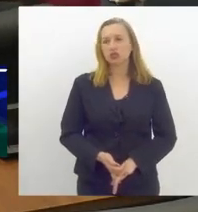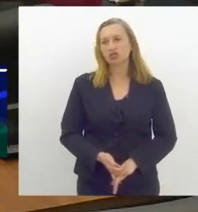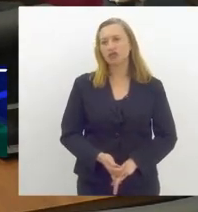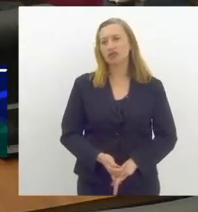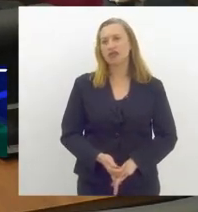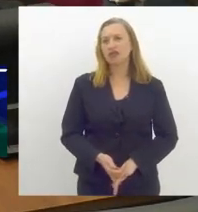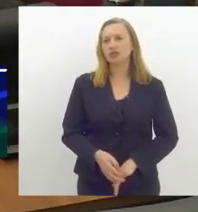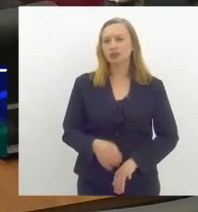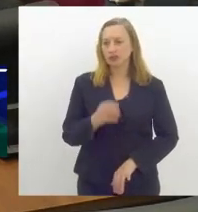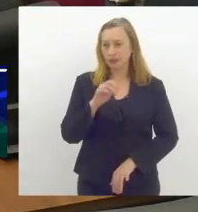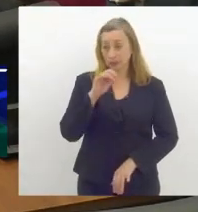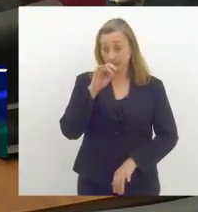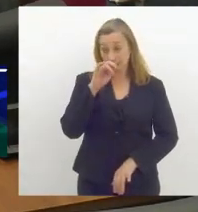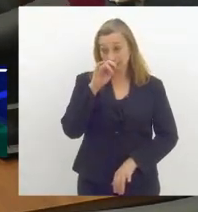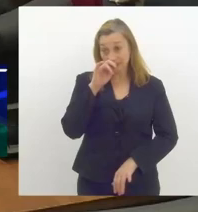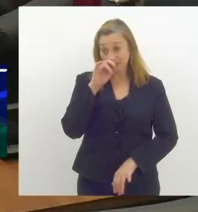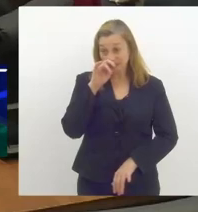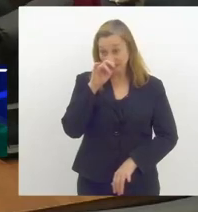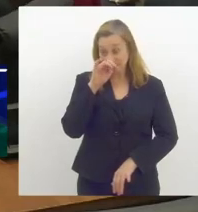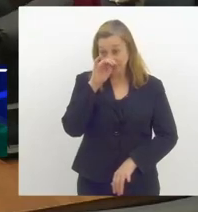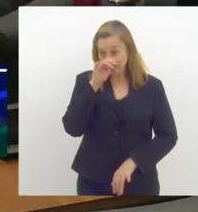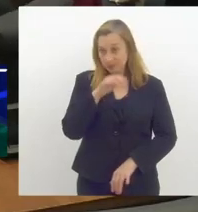E aí